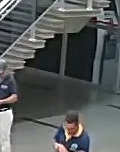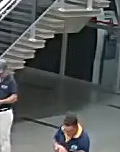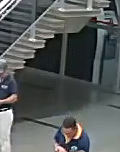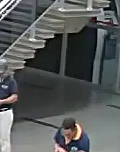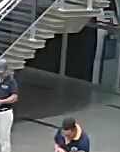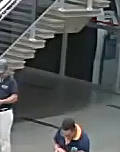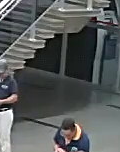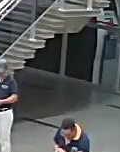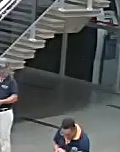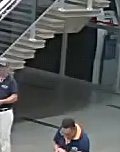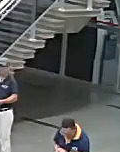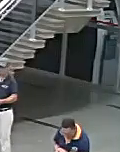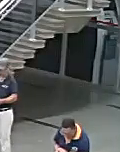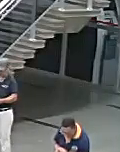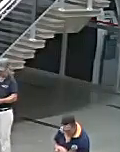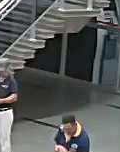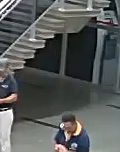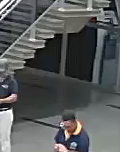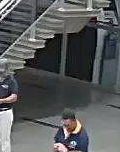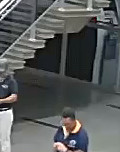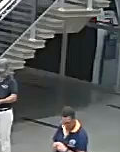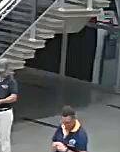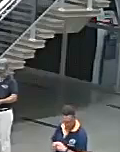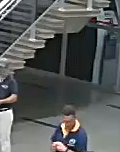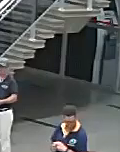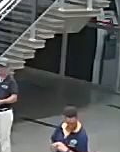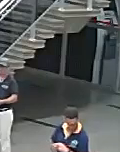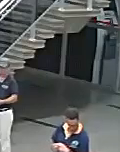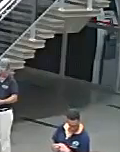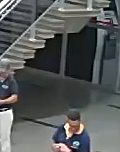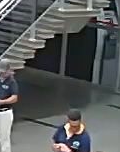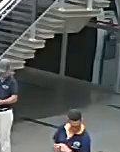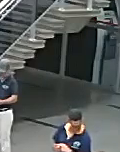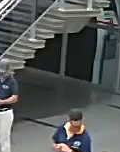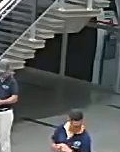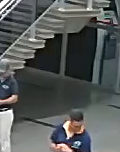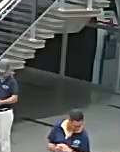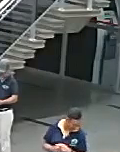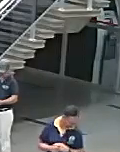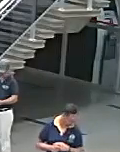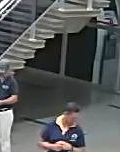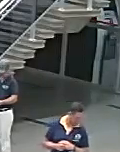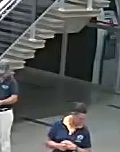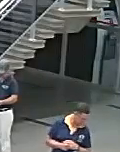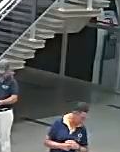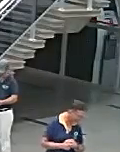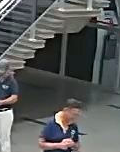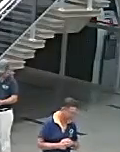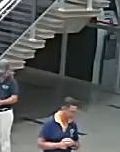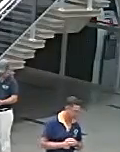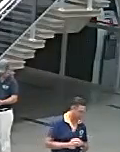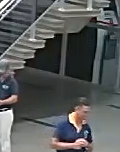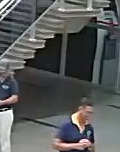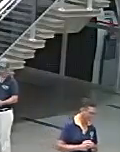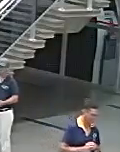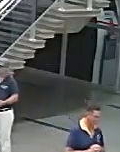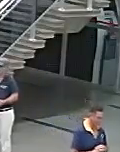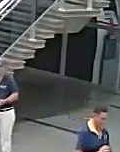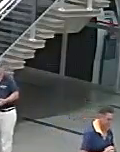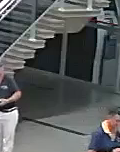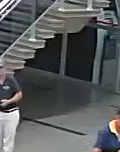dignidade nem vitrine mais eu posso ver olha para você eu ver que desgosto eu ainda tenho que ser cega feia ainda para agradar os outros e